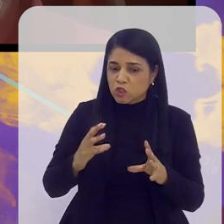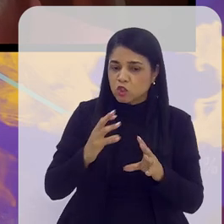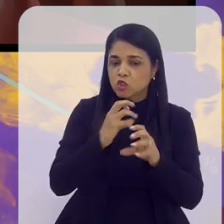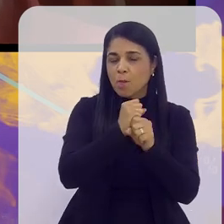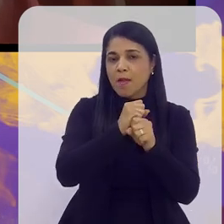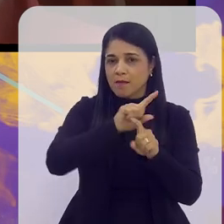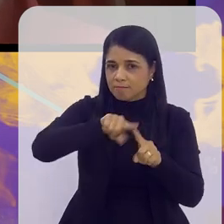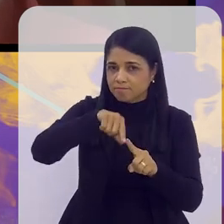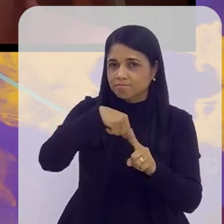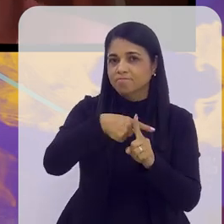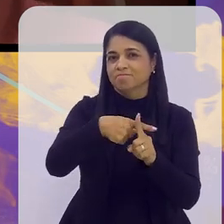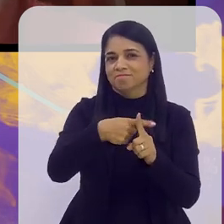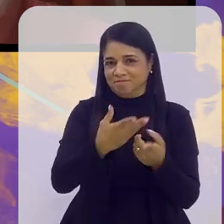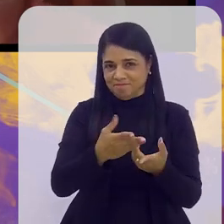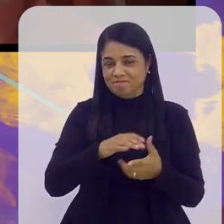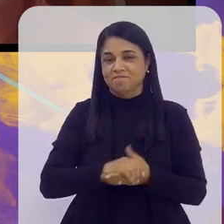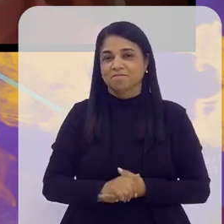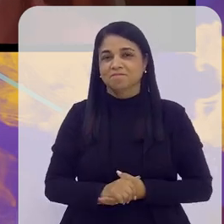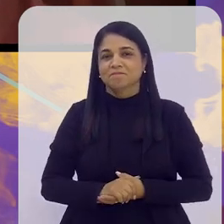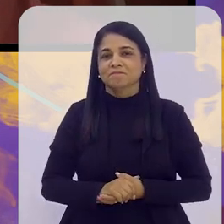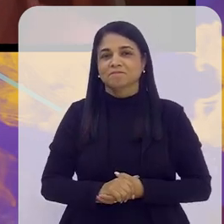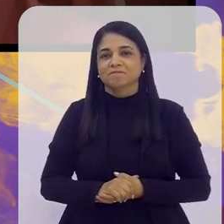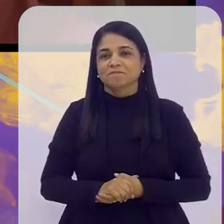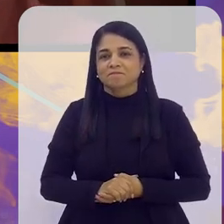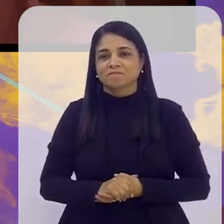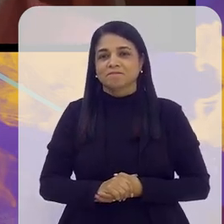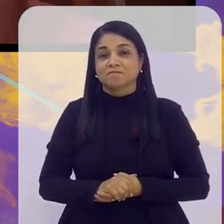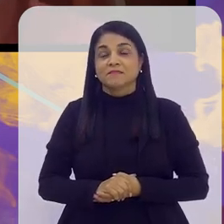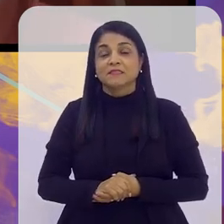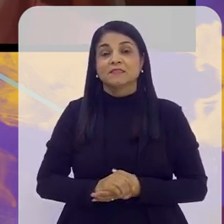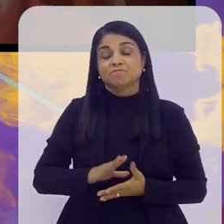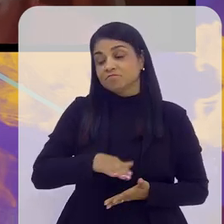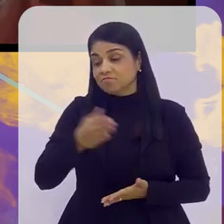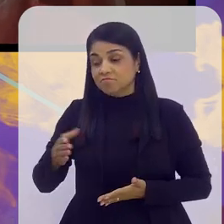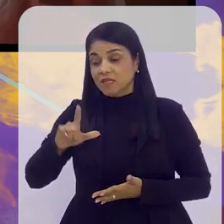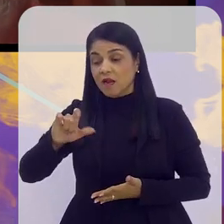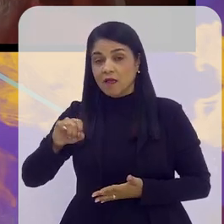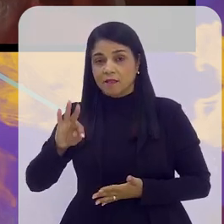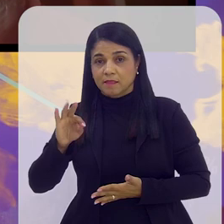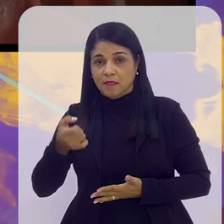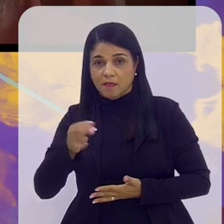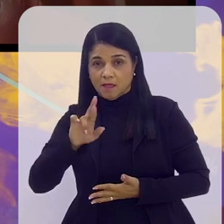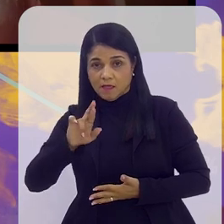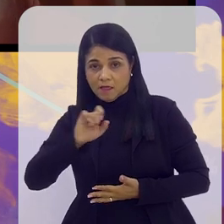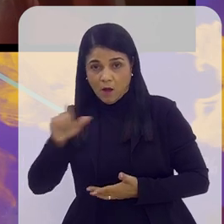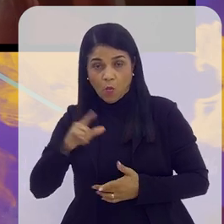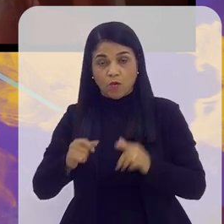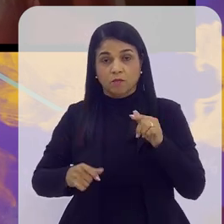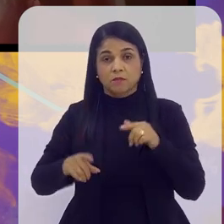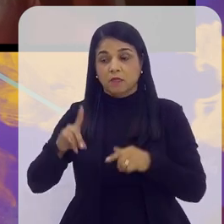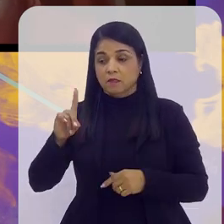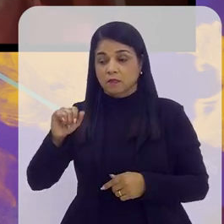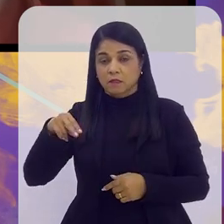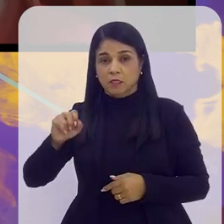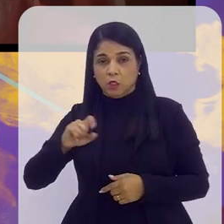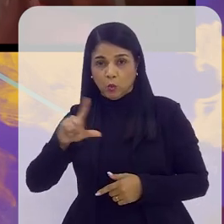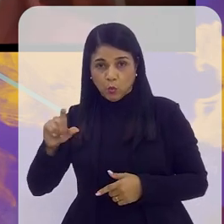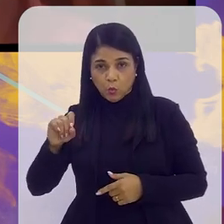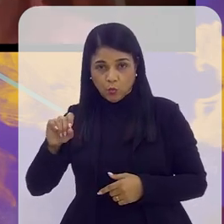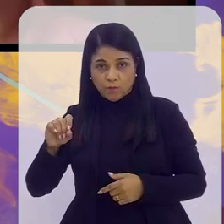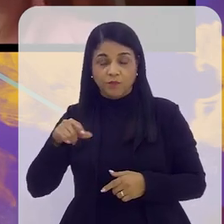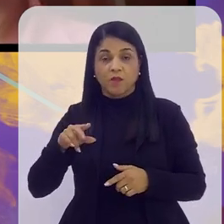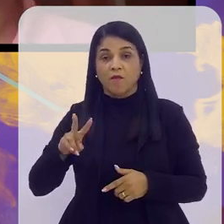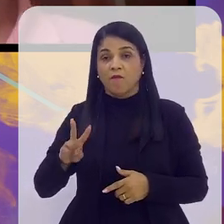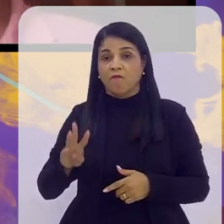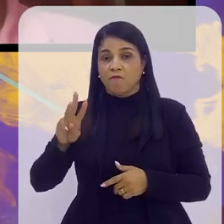Somar, né? Somar, no caso. Somar. Somar. Nas isso. Laterais, temos o Danilo da Juve, né, da Juventus,